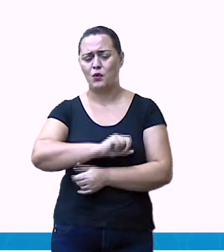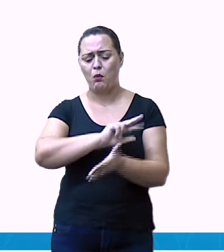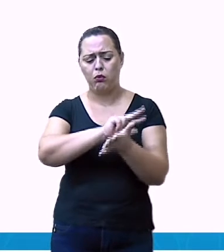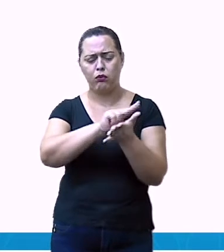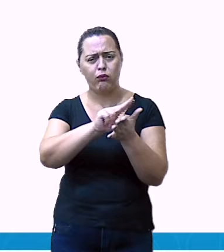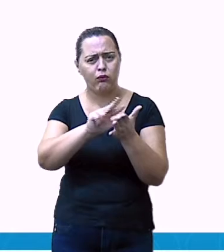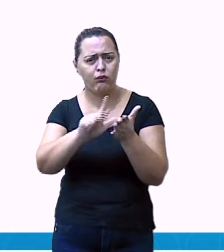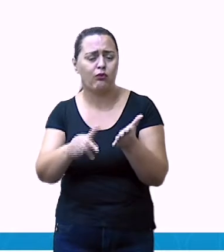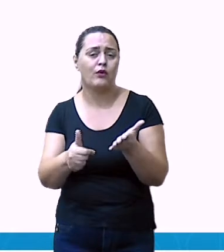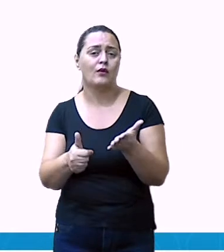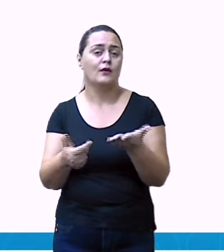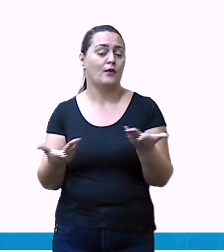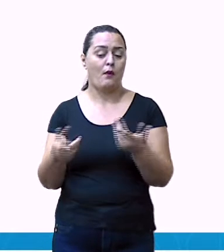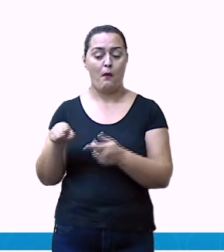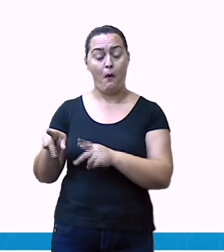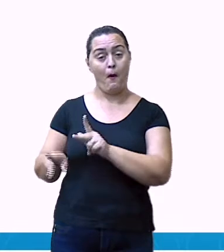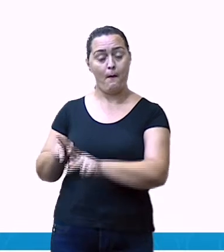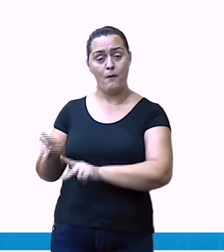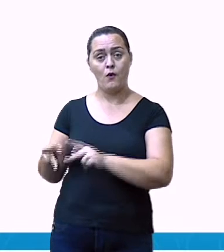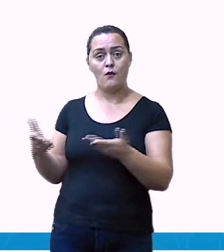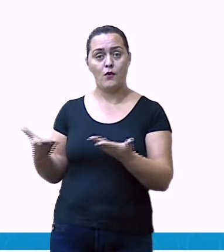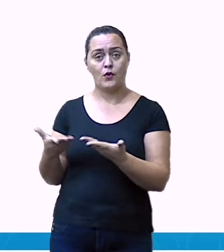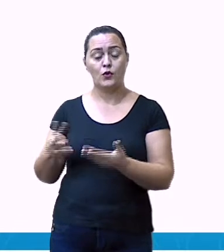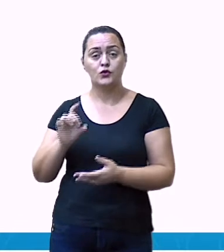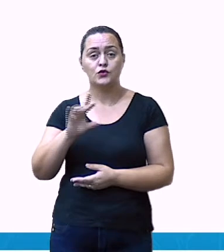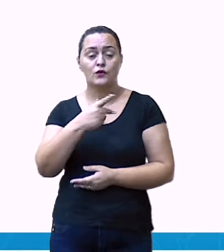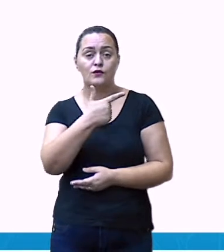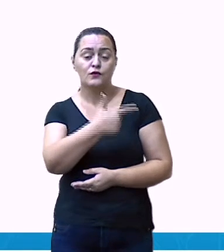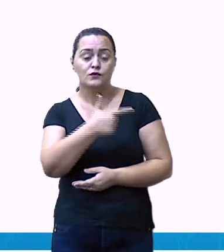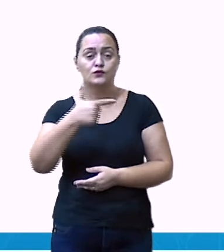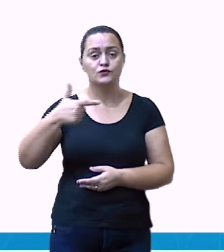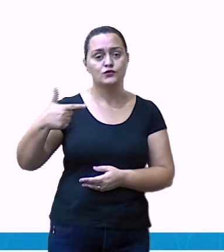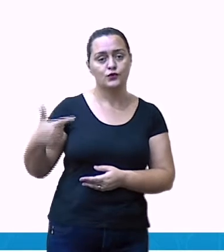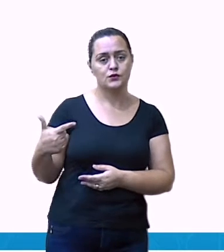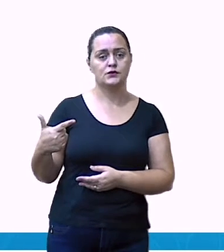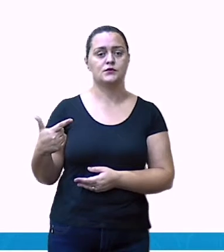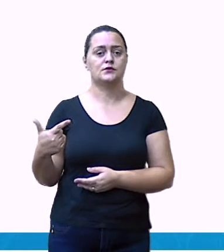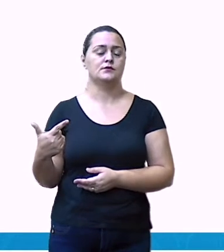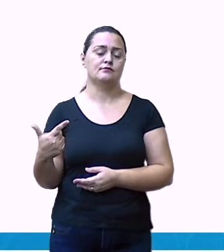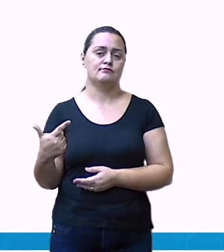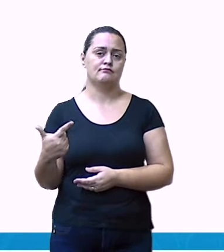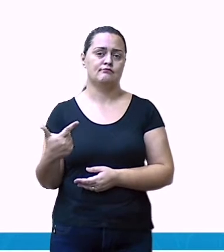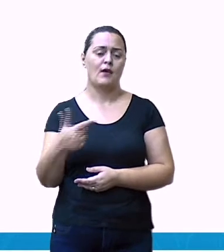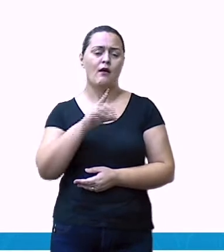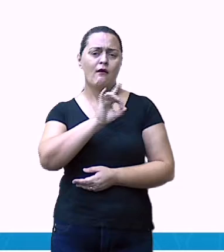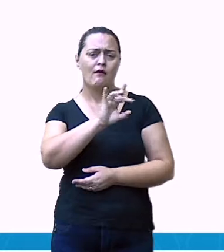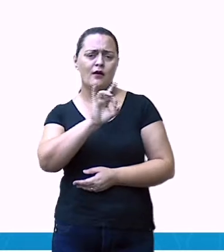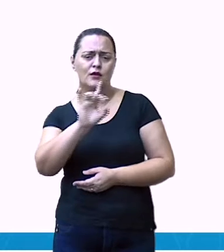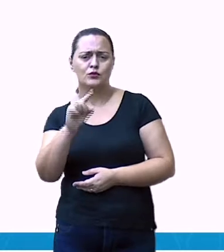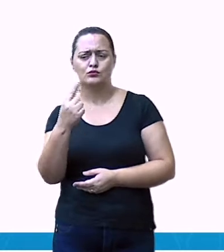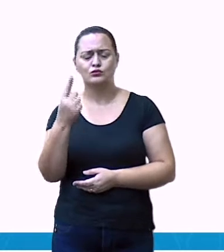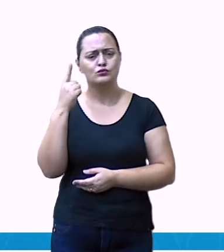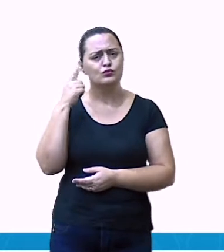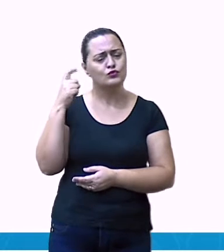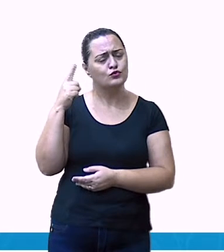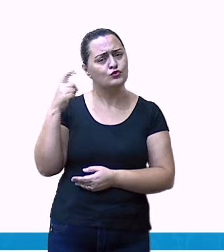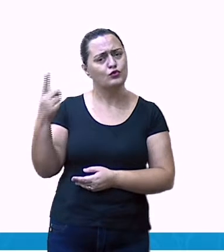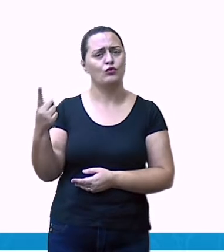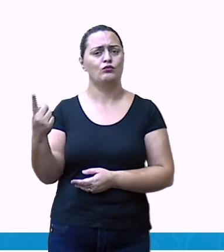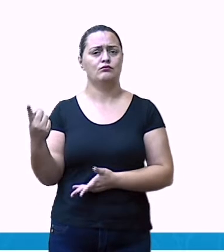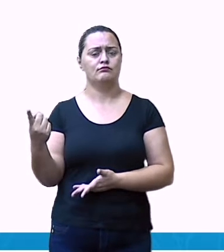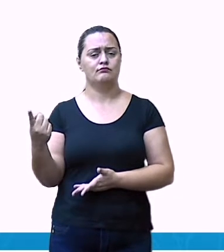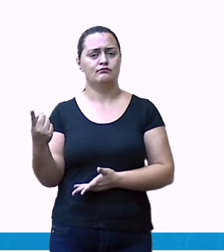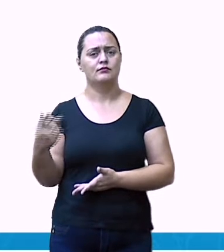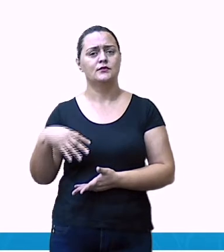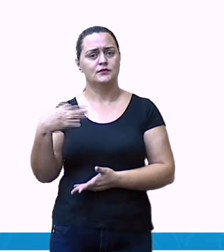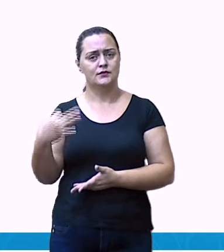sinais, cada um deles correspondendo a um som e não a uma ideia ou palavra. A escrita alfabética fenícia era,